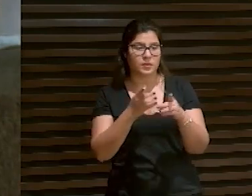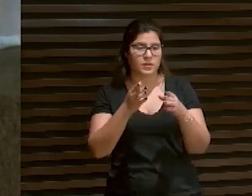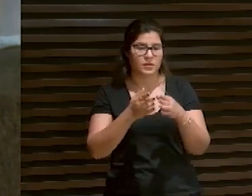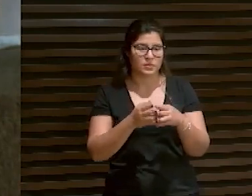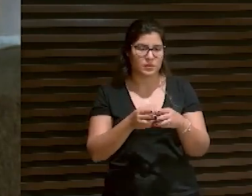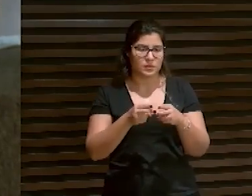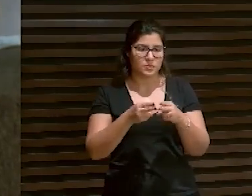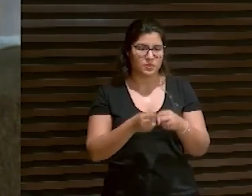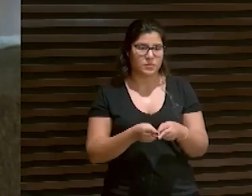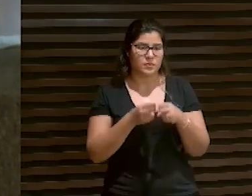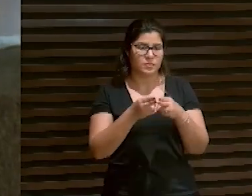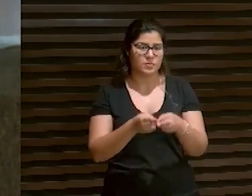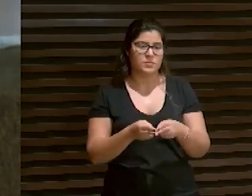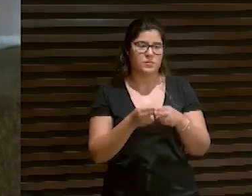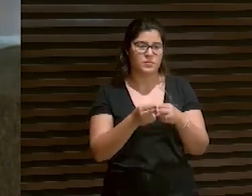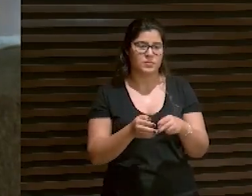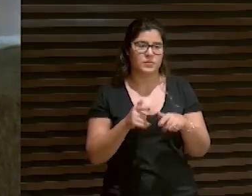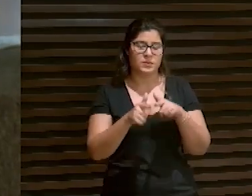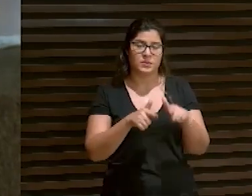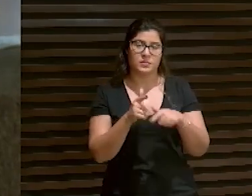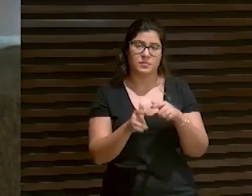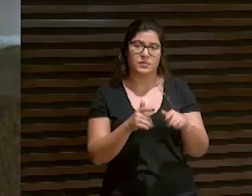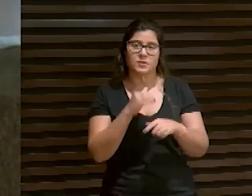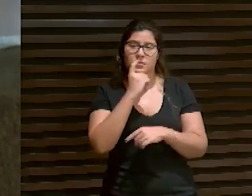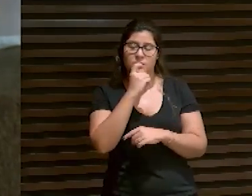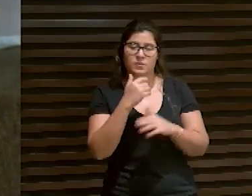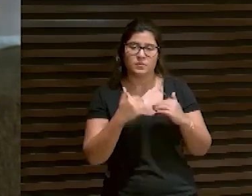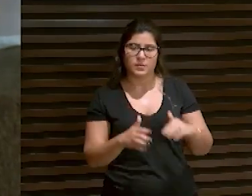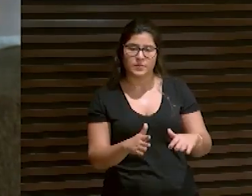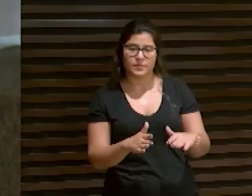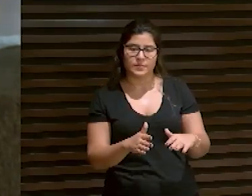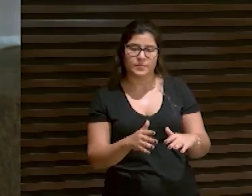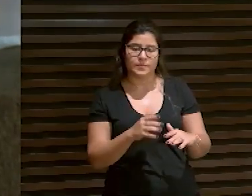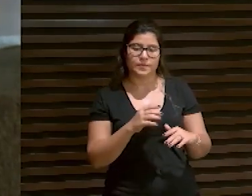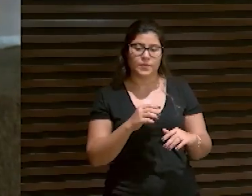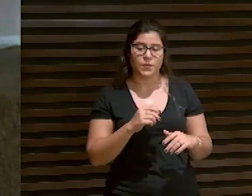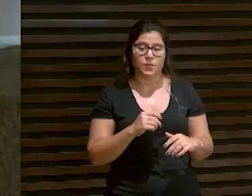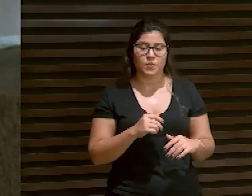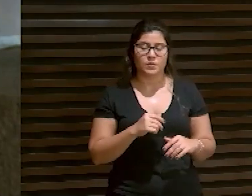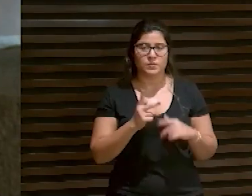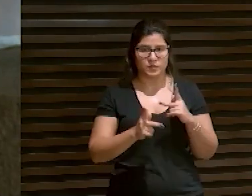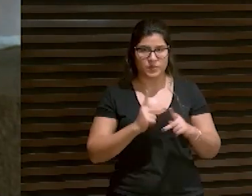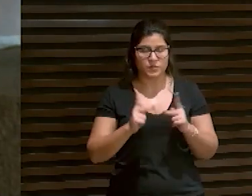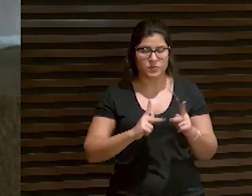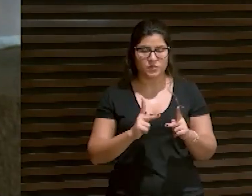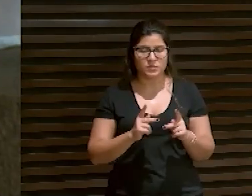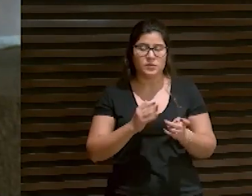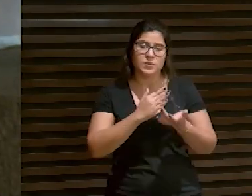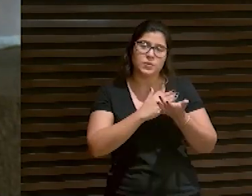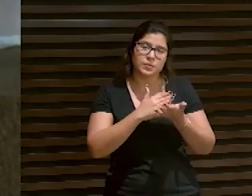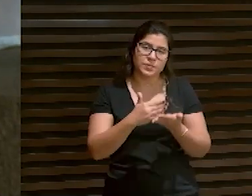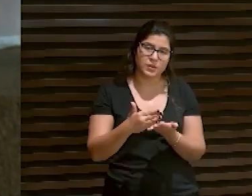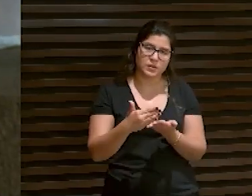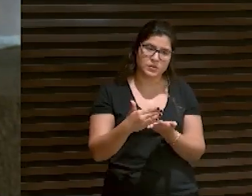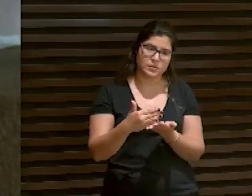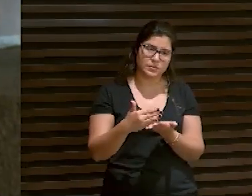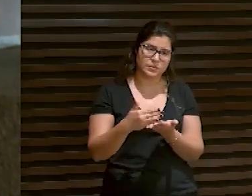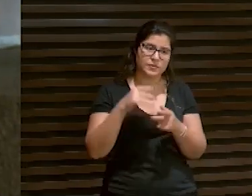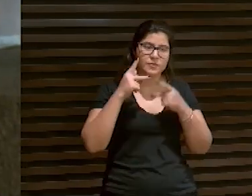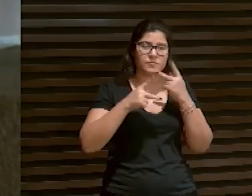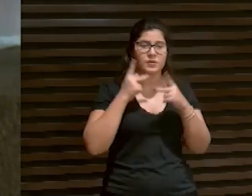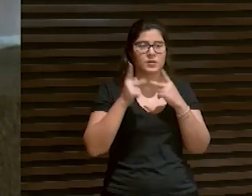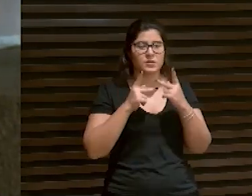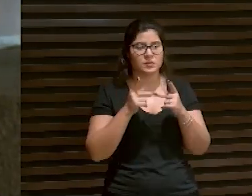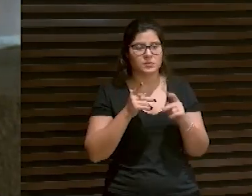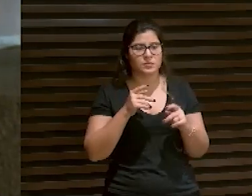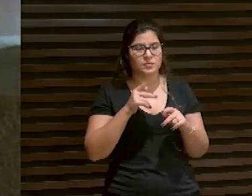de que vem a tempestade, e agora o Jonas começa a falar sobre quem ele é para os marinheiros, ele começa falando para os